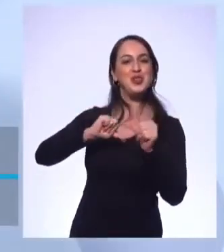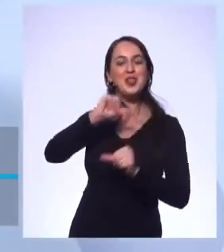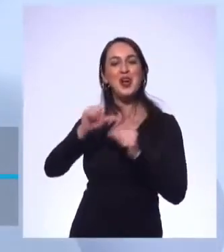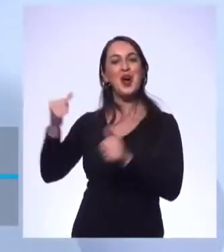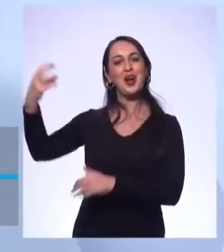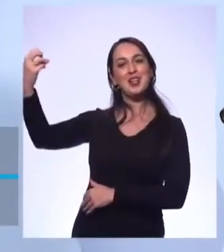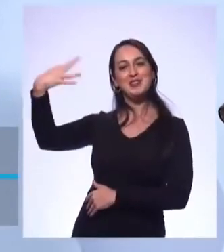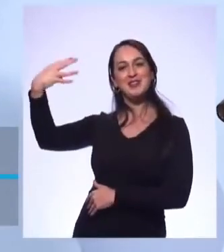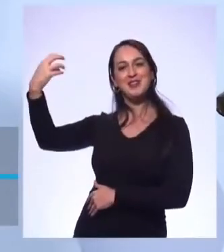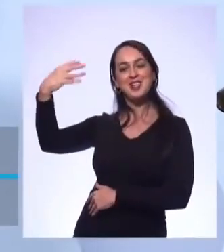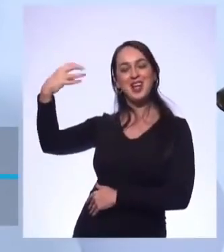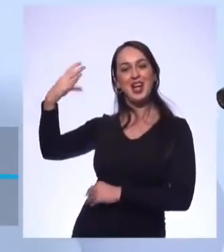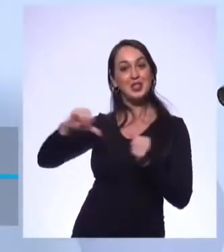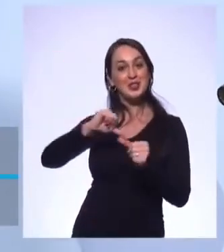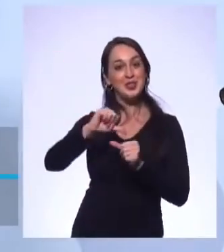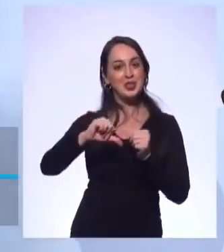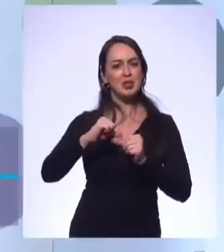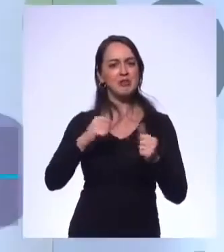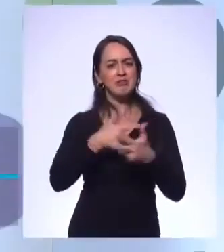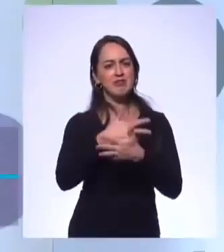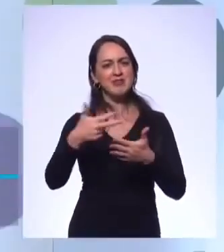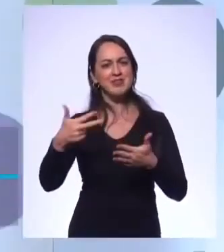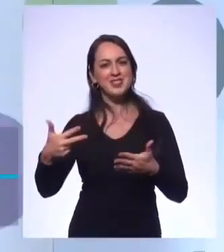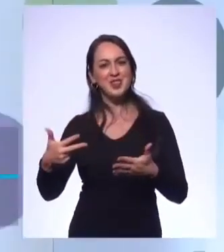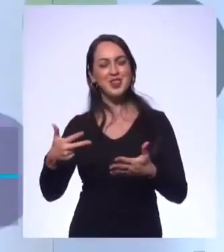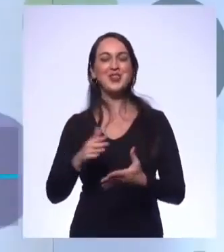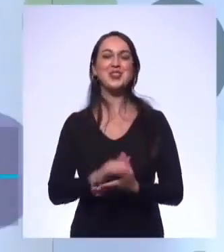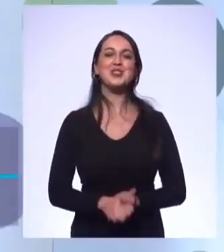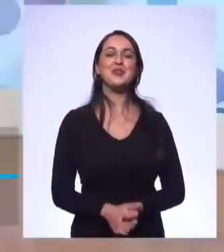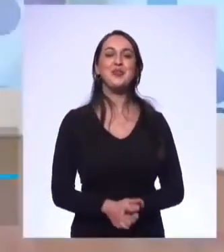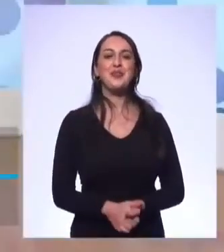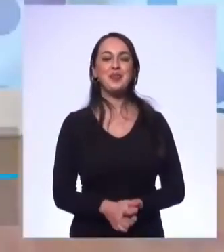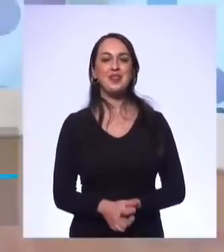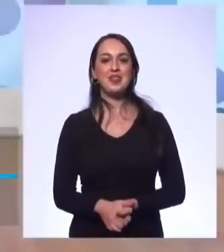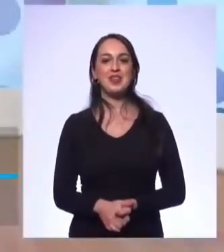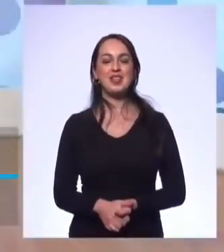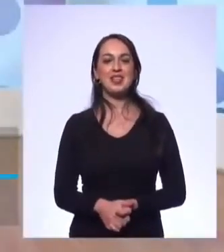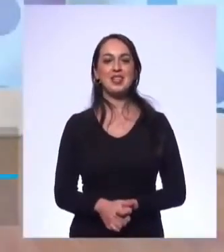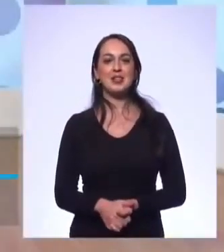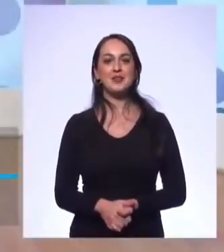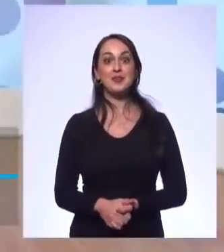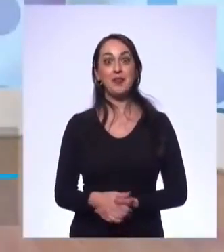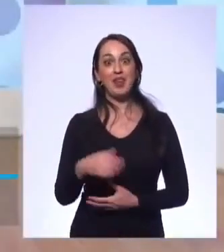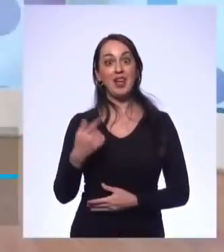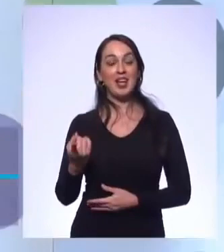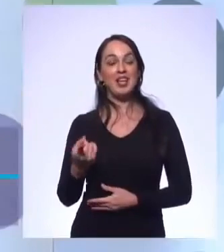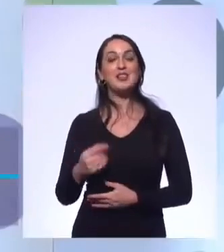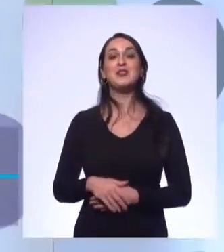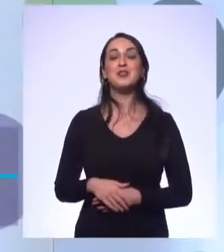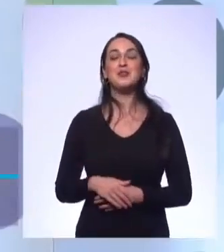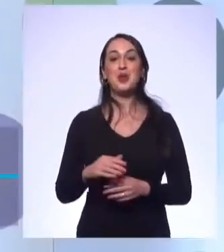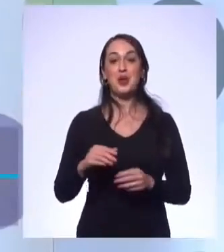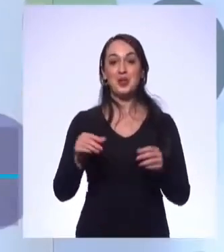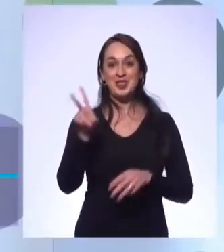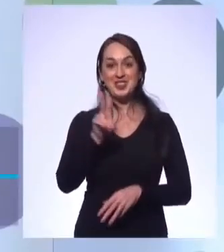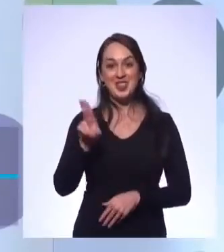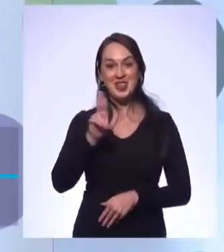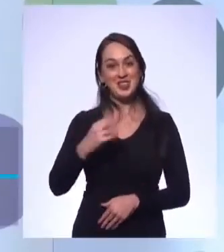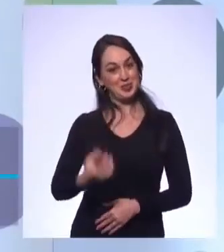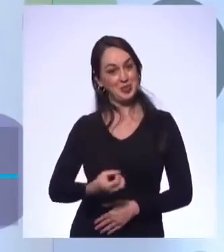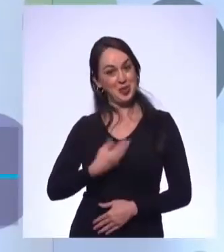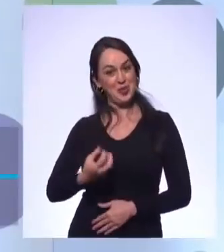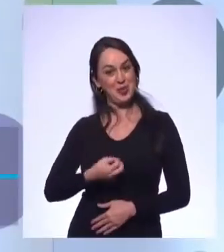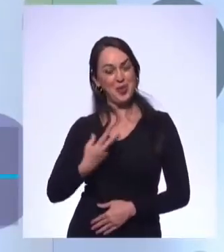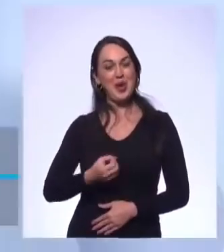muda a produção, o pessoal sempre trata a gente Vamos, muito bem. vamos fazer uma Hoje paródia nós do... estamos aqui Vamos num fazer uma espaço bem paródia do legal. Camões? Camões? Mudam-se os estúdios, mudam-se as aulas, É,